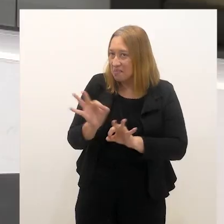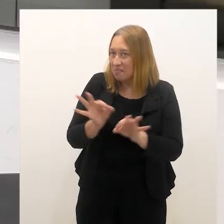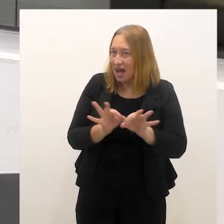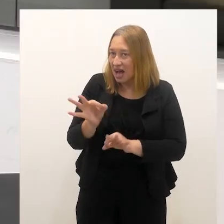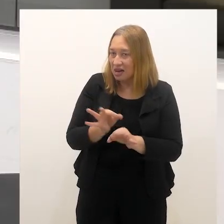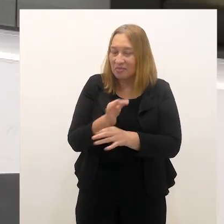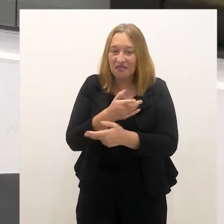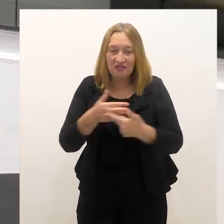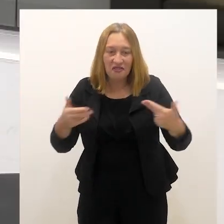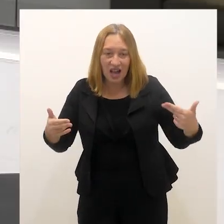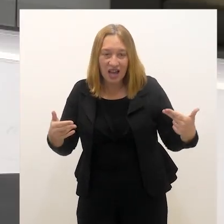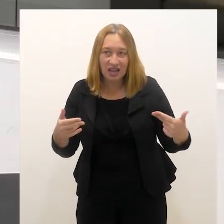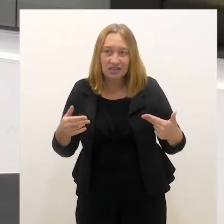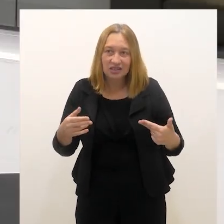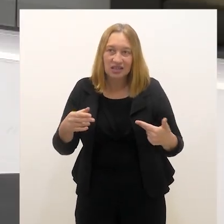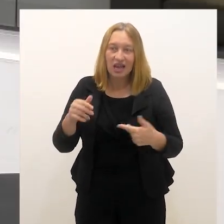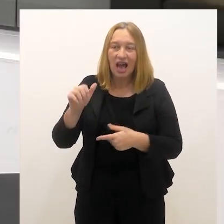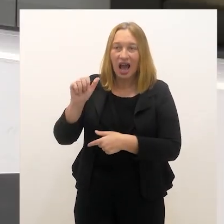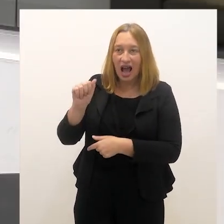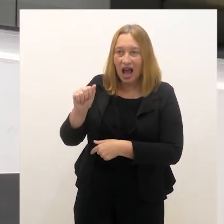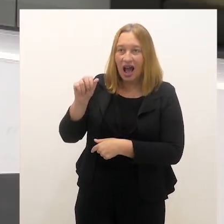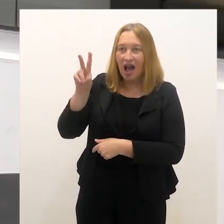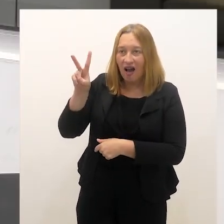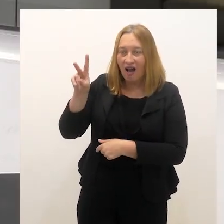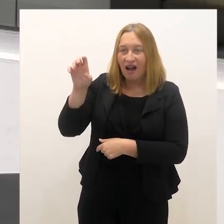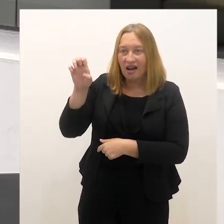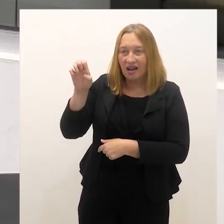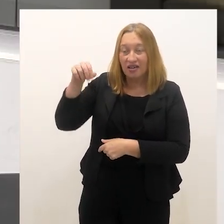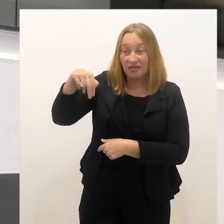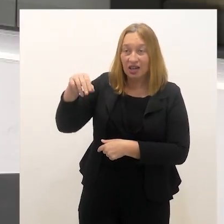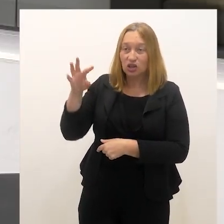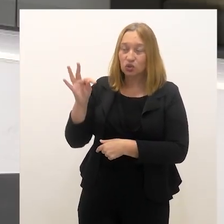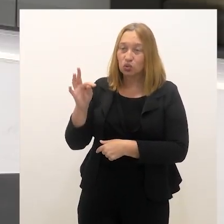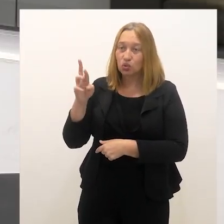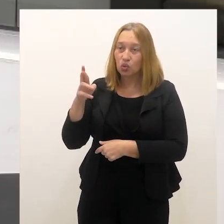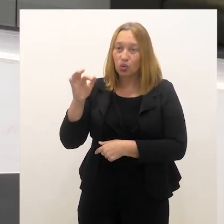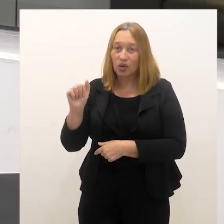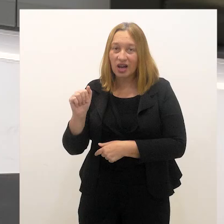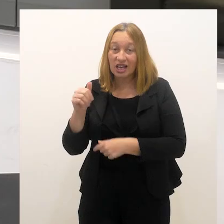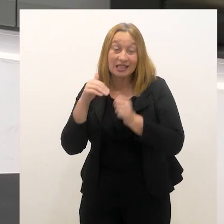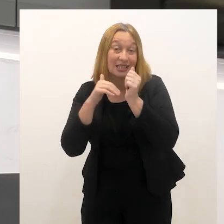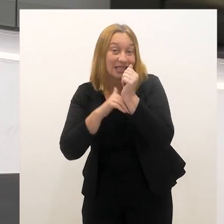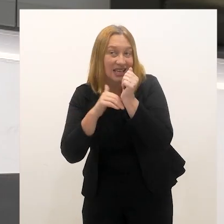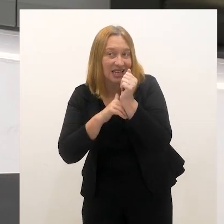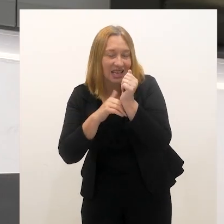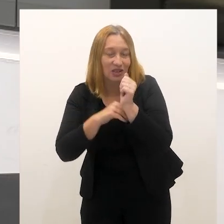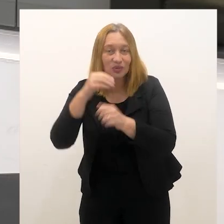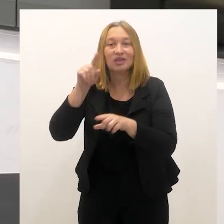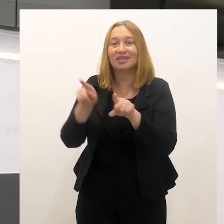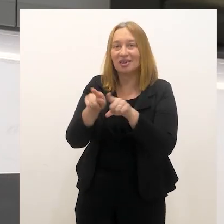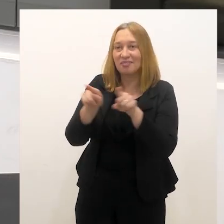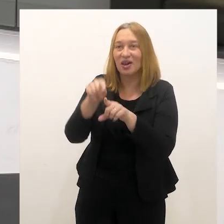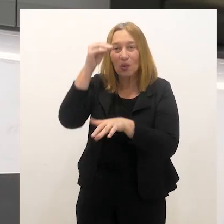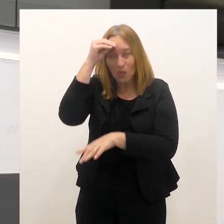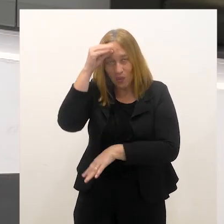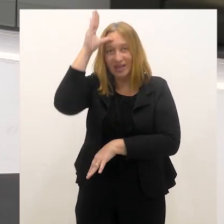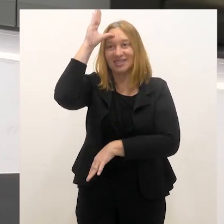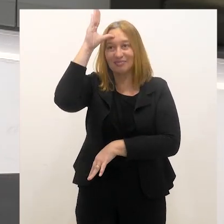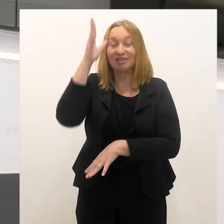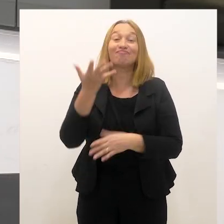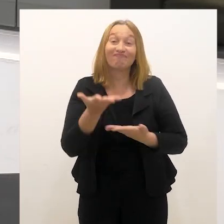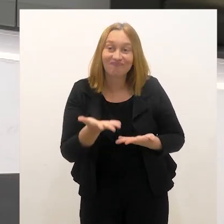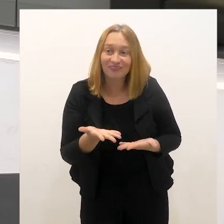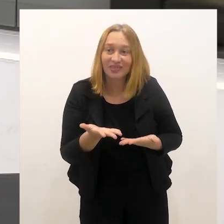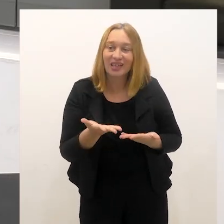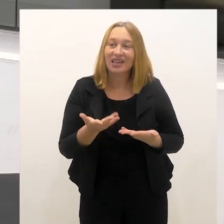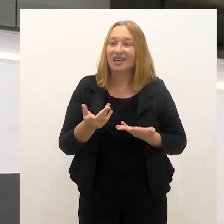Prepare-se para muita aventura, mistério, magia e conhecimento. Isso aí. E aí